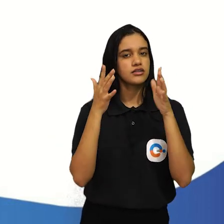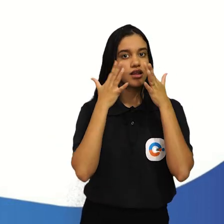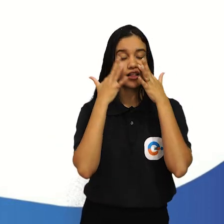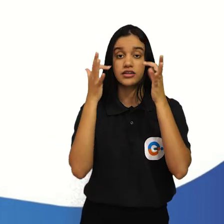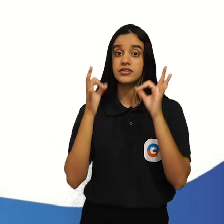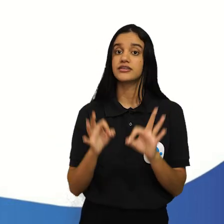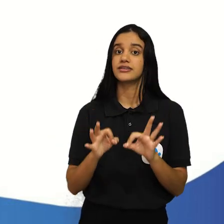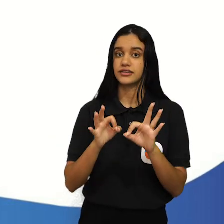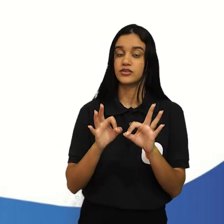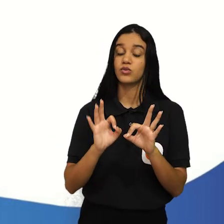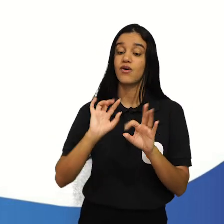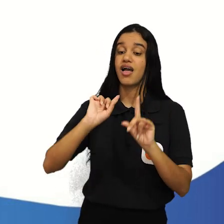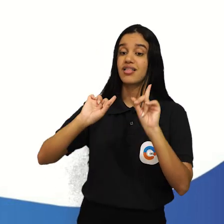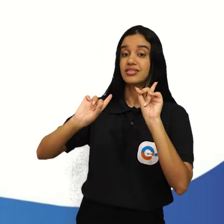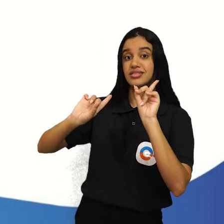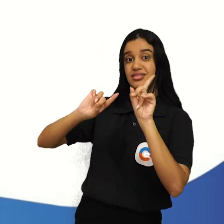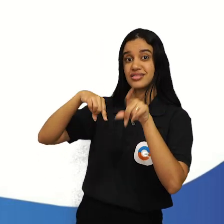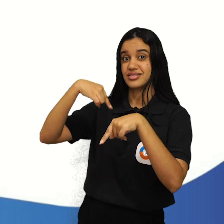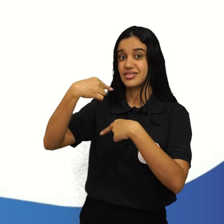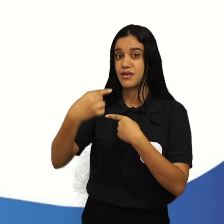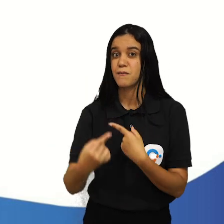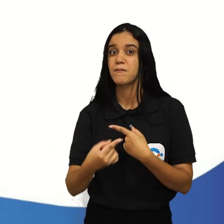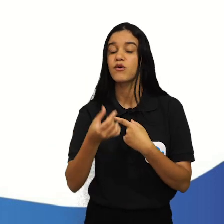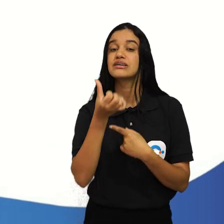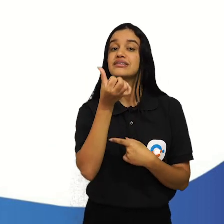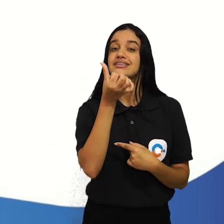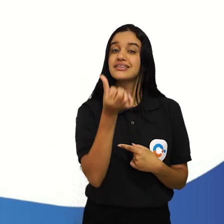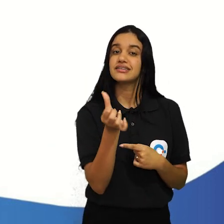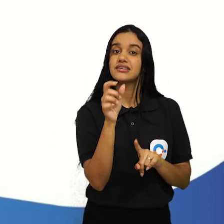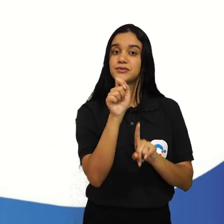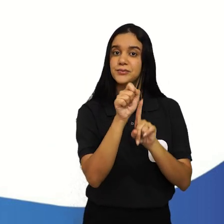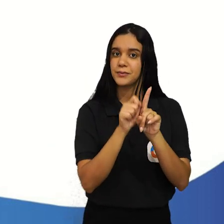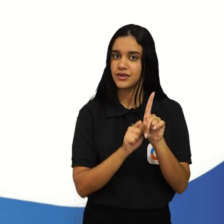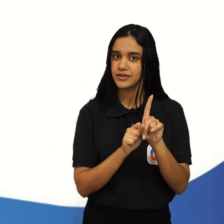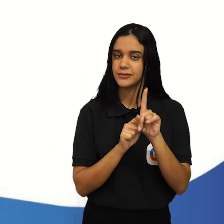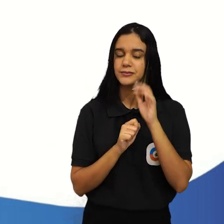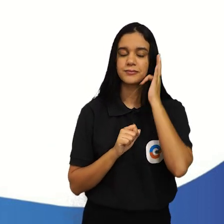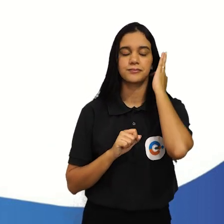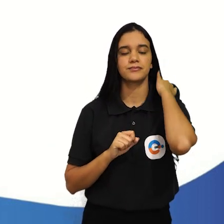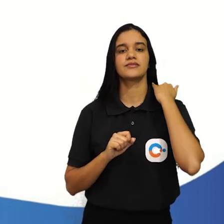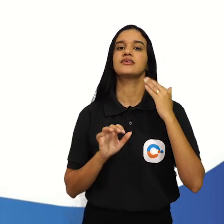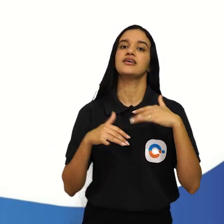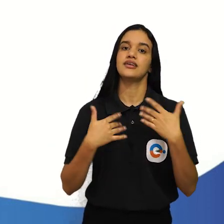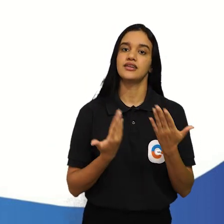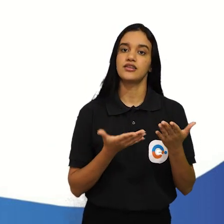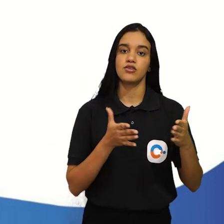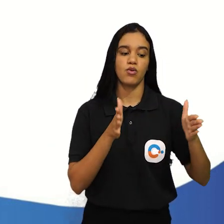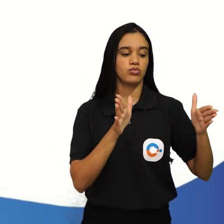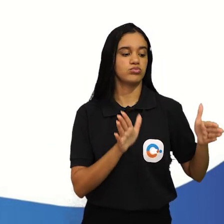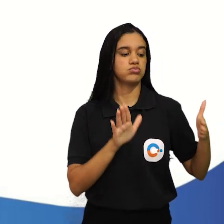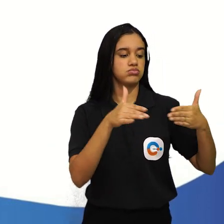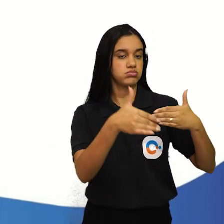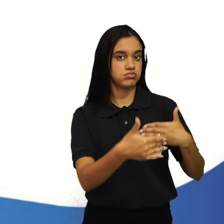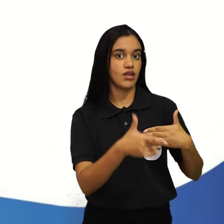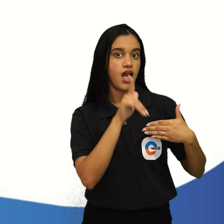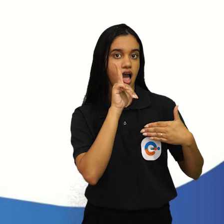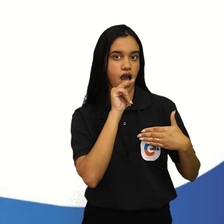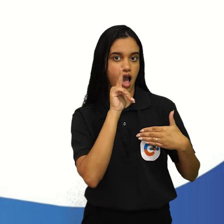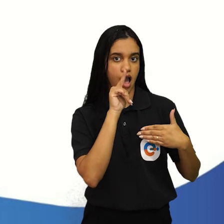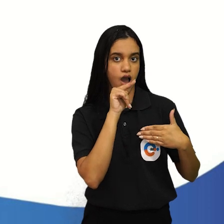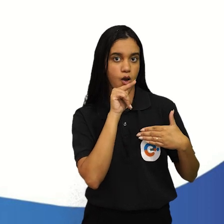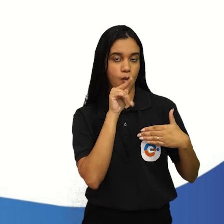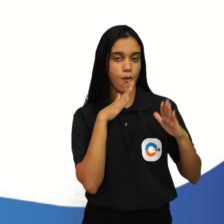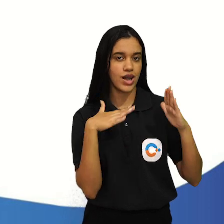ó. Após os 6 meses, para que esse reservatório ele atinja o nível